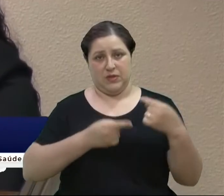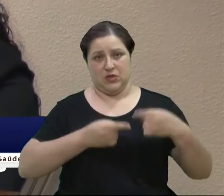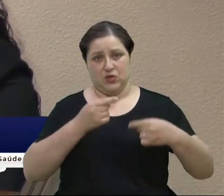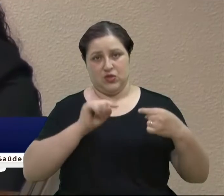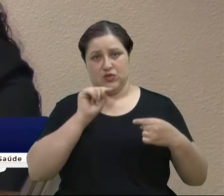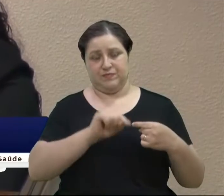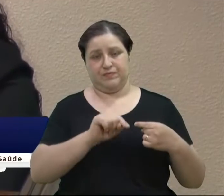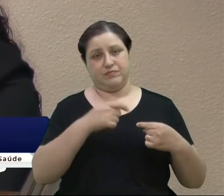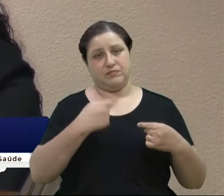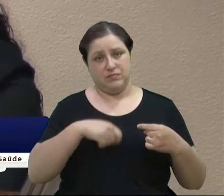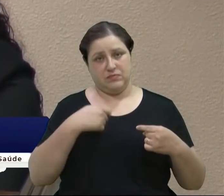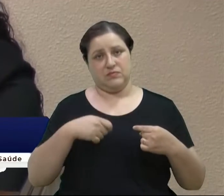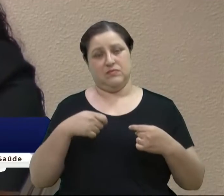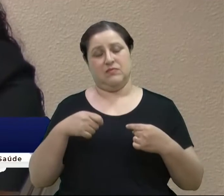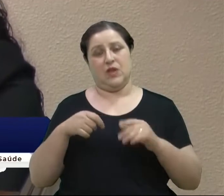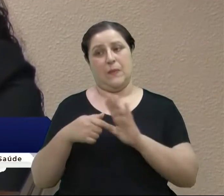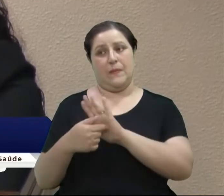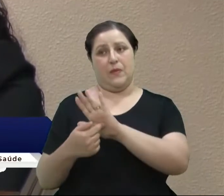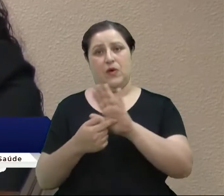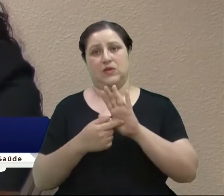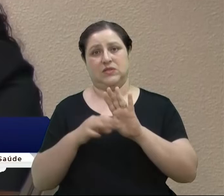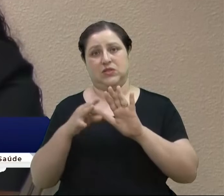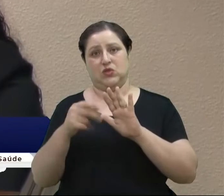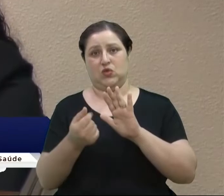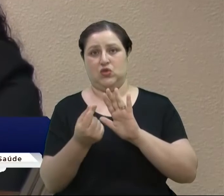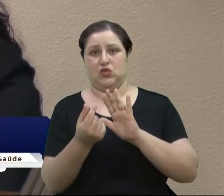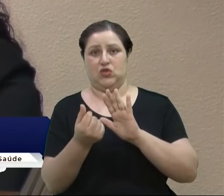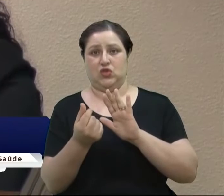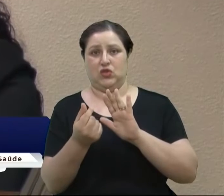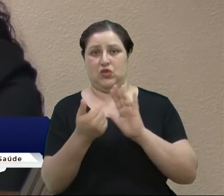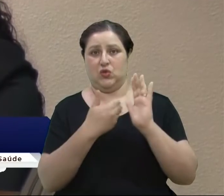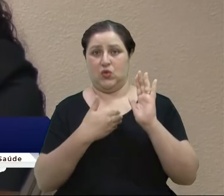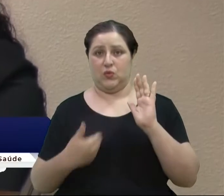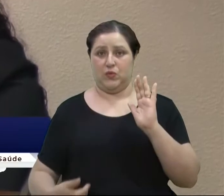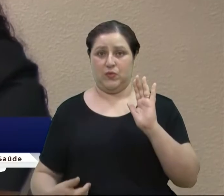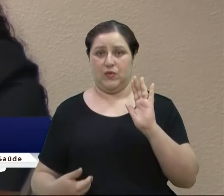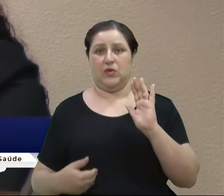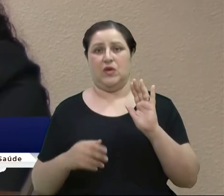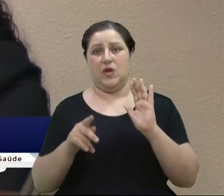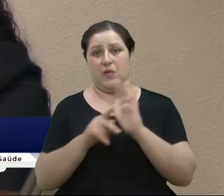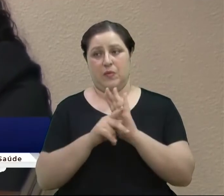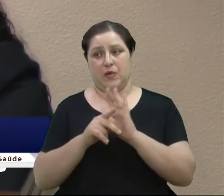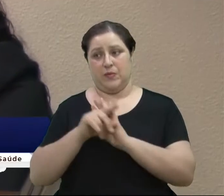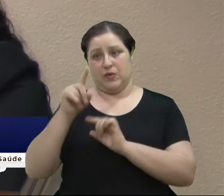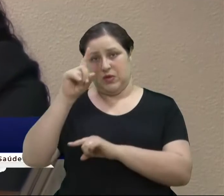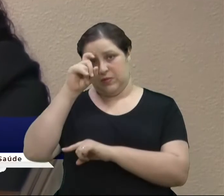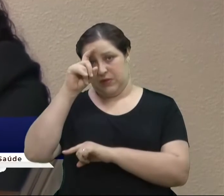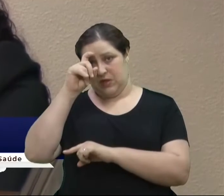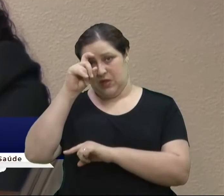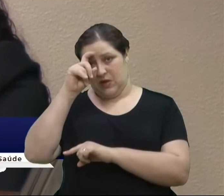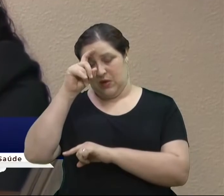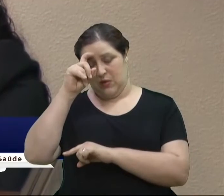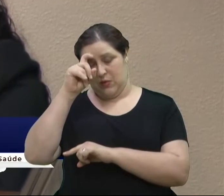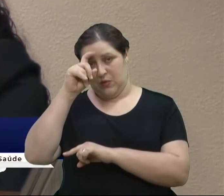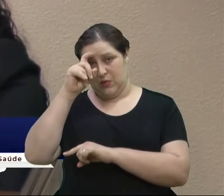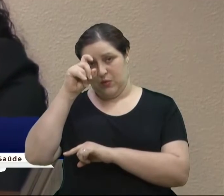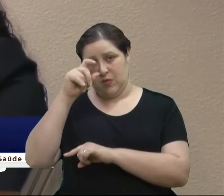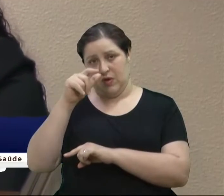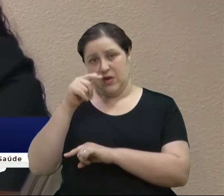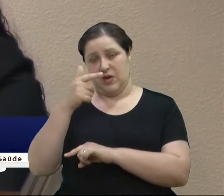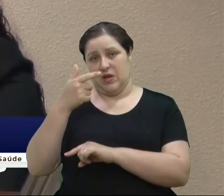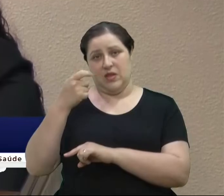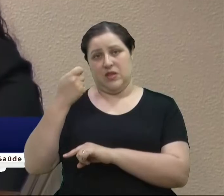isso, tem que colocar na mesa todo o recurso público que esse hospital fica isento, na verdade,